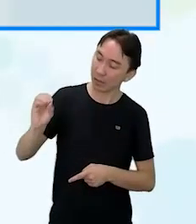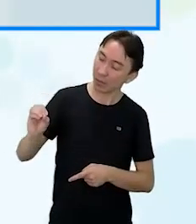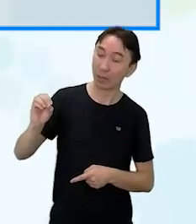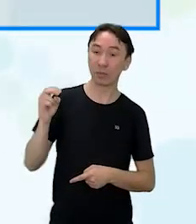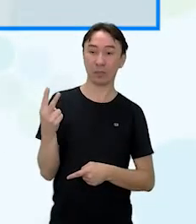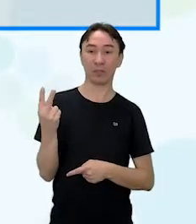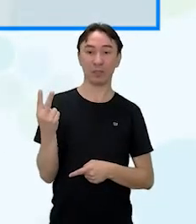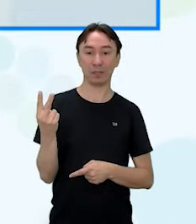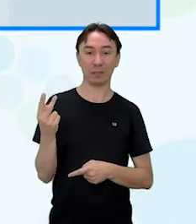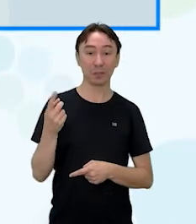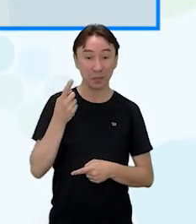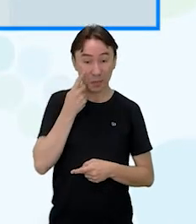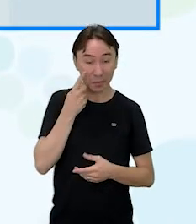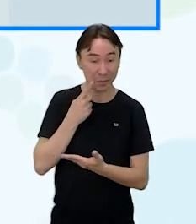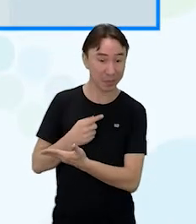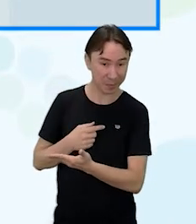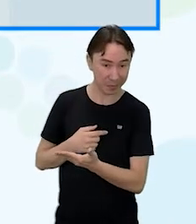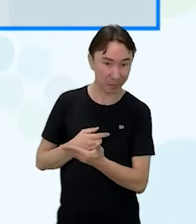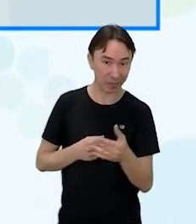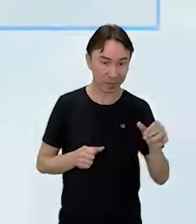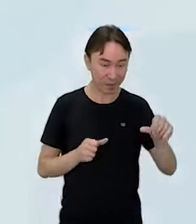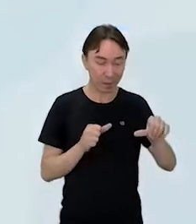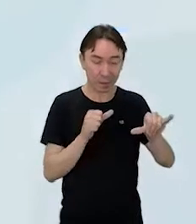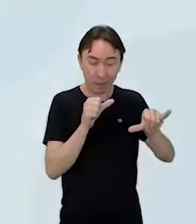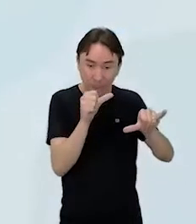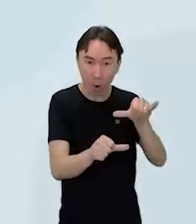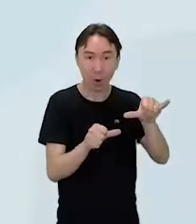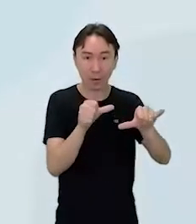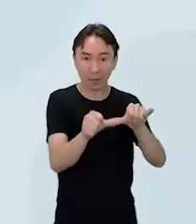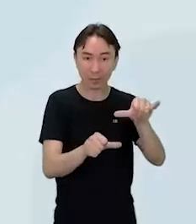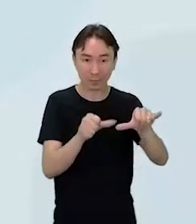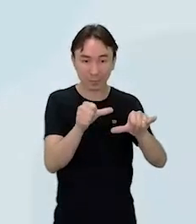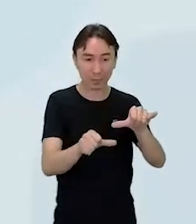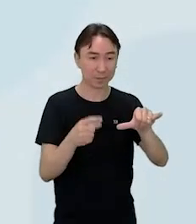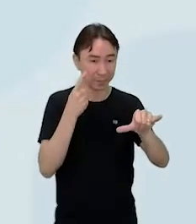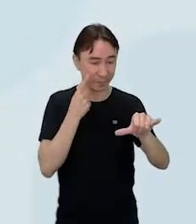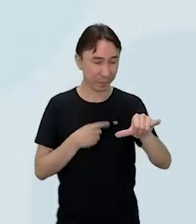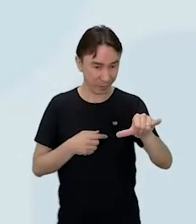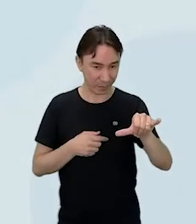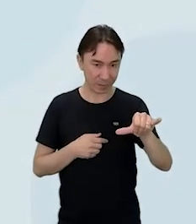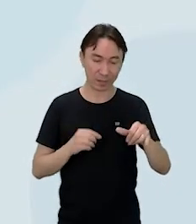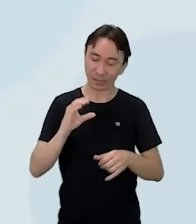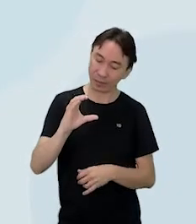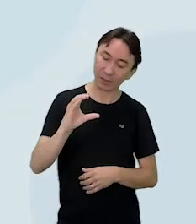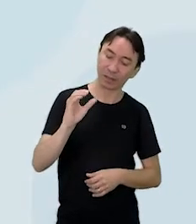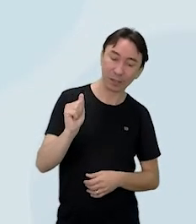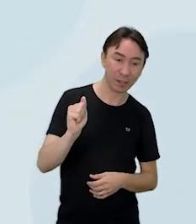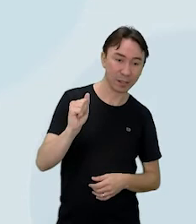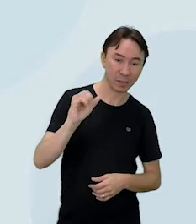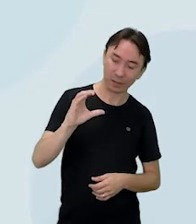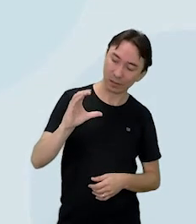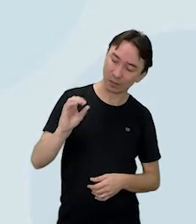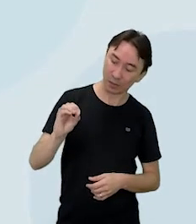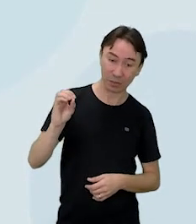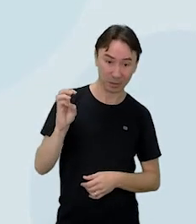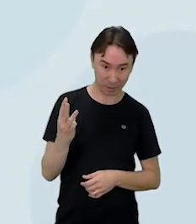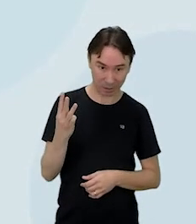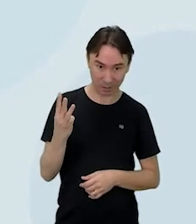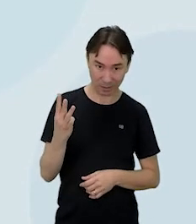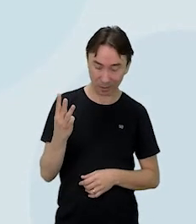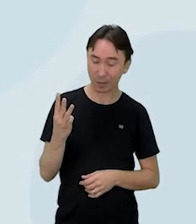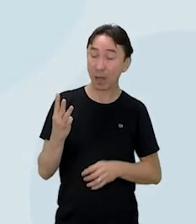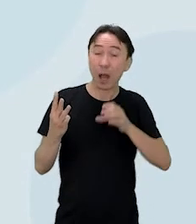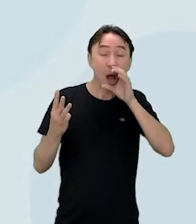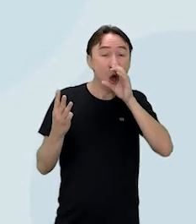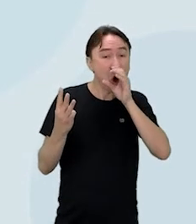reação química, sim, onde é mostrado ali que o calcário, né, aí é representado mais calor, aí nós